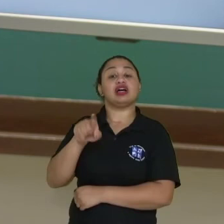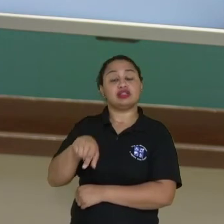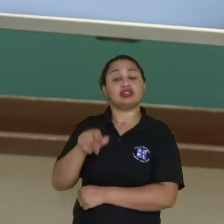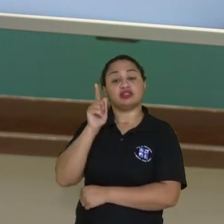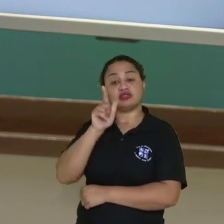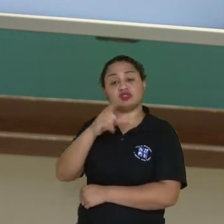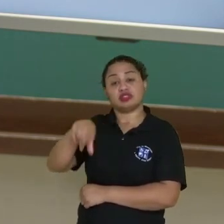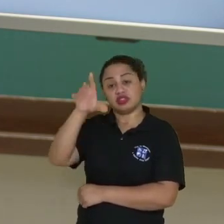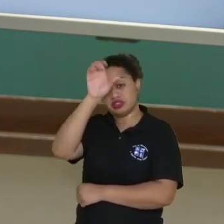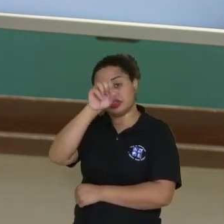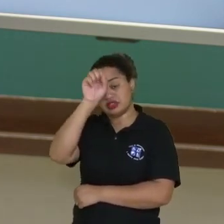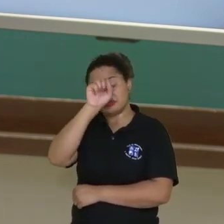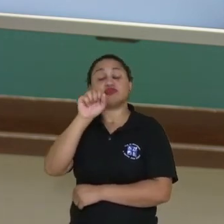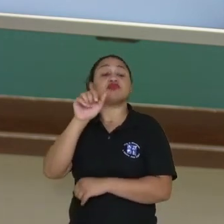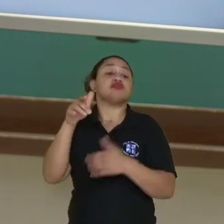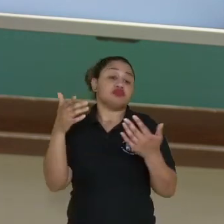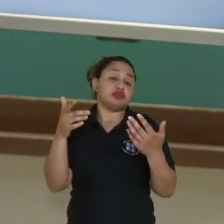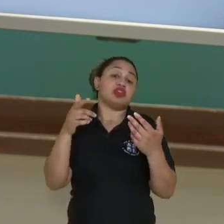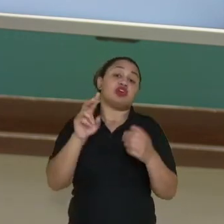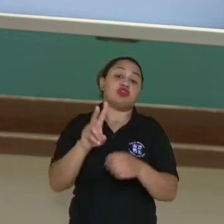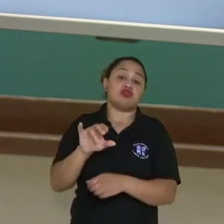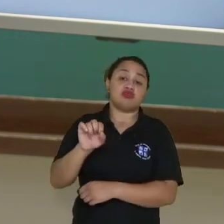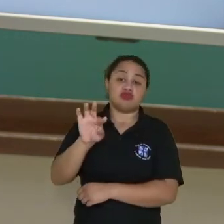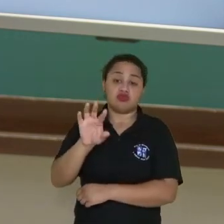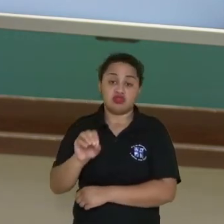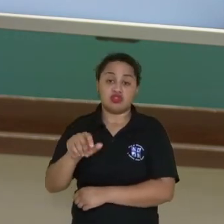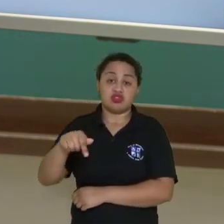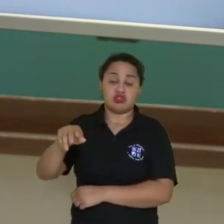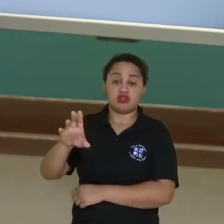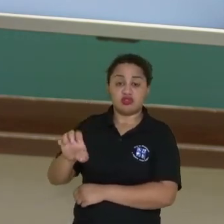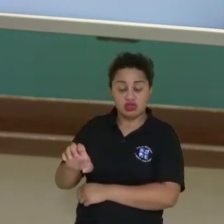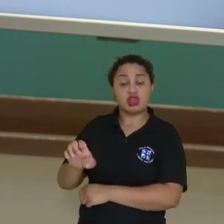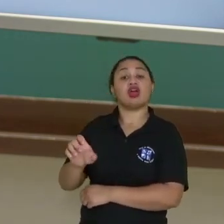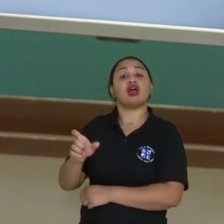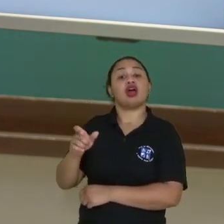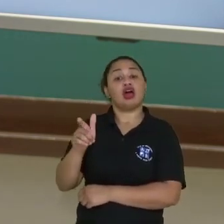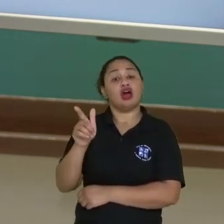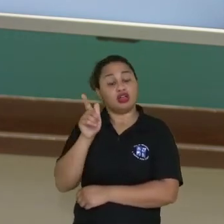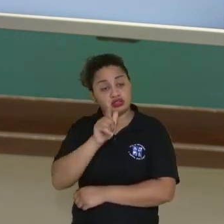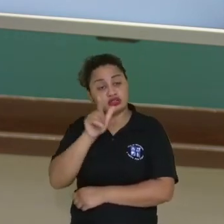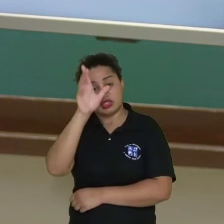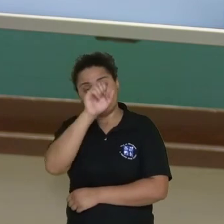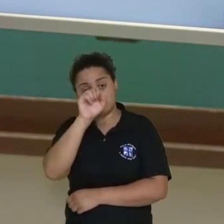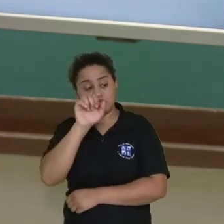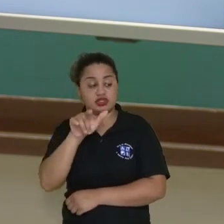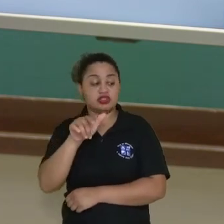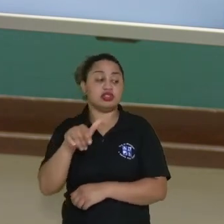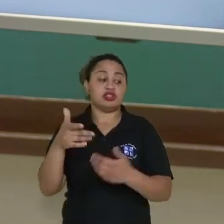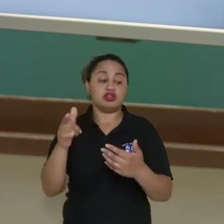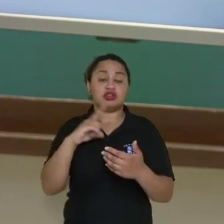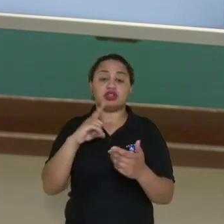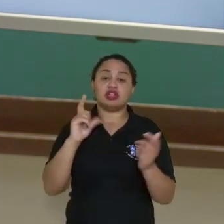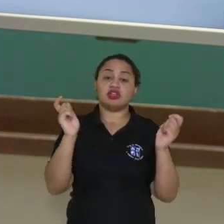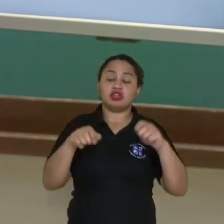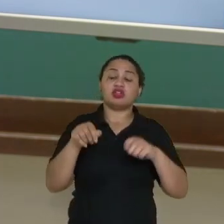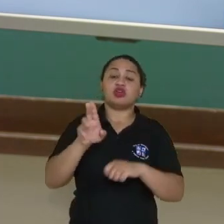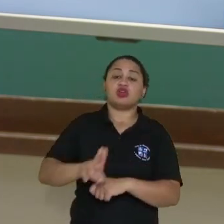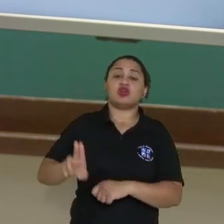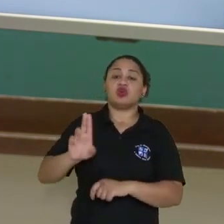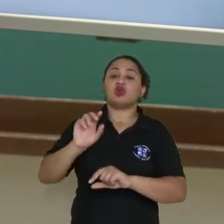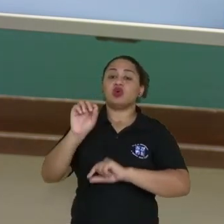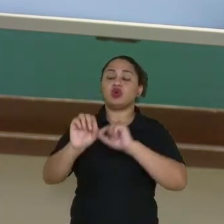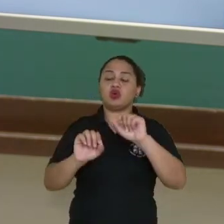aprendem. Visto que é brincando que elas aprendem. Então, percebem que existem ali as possibilidades de você